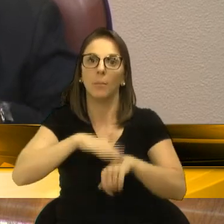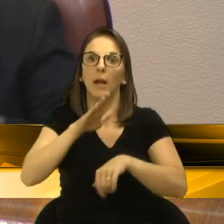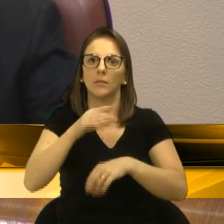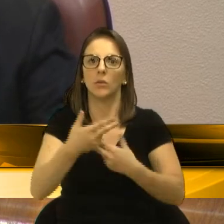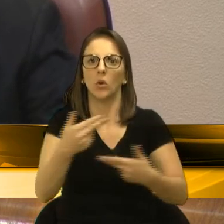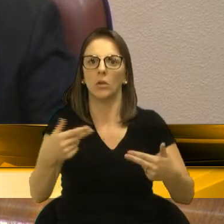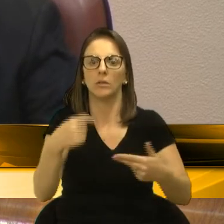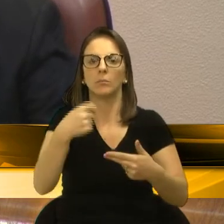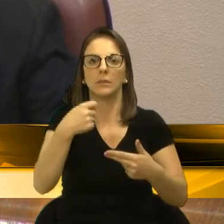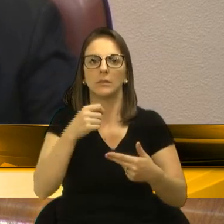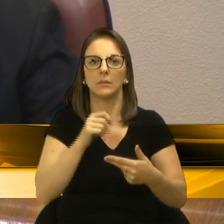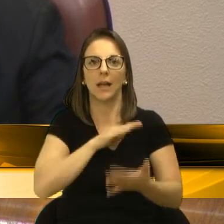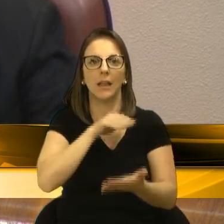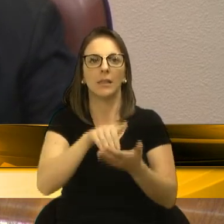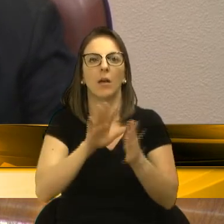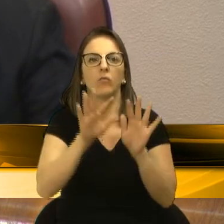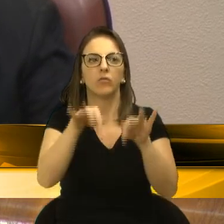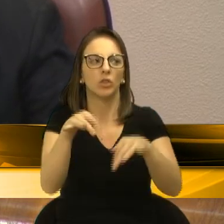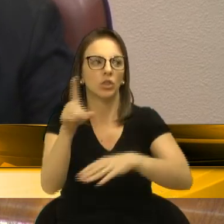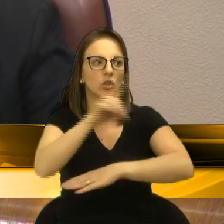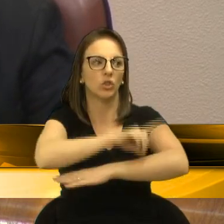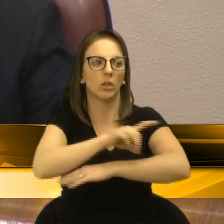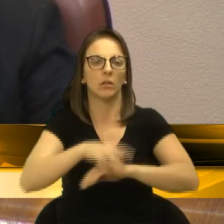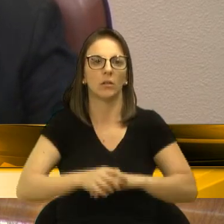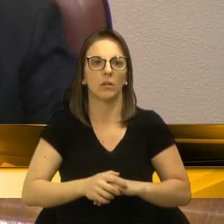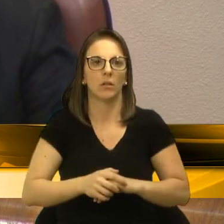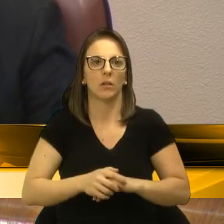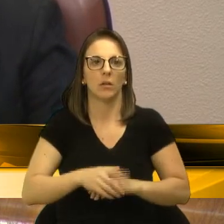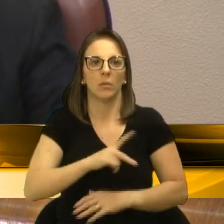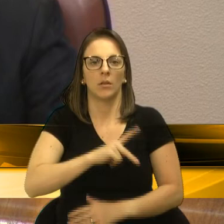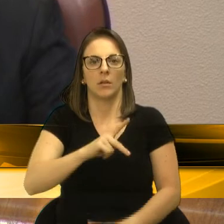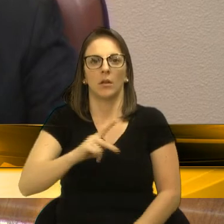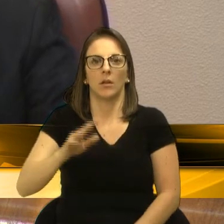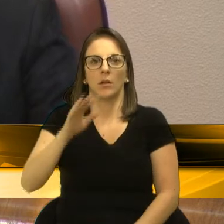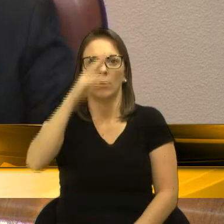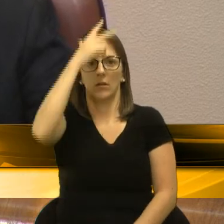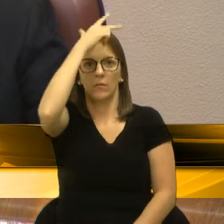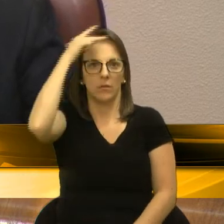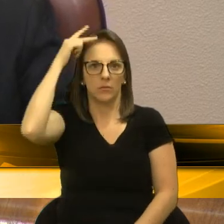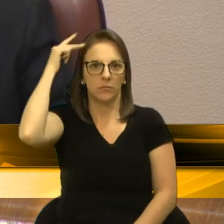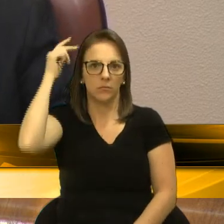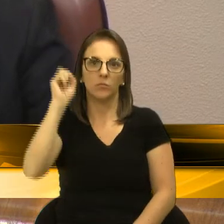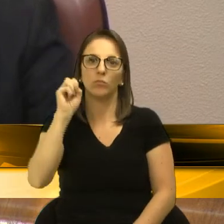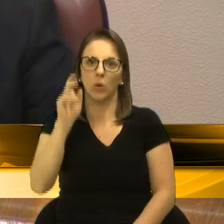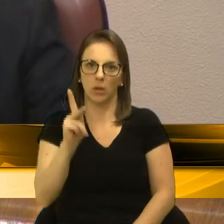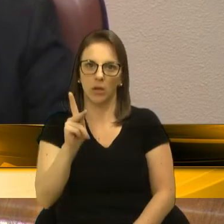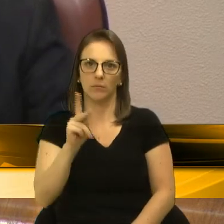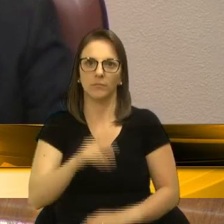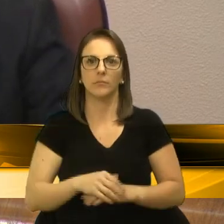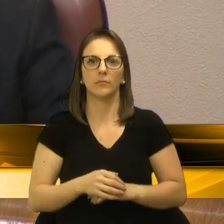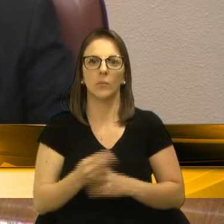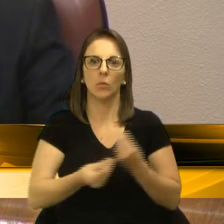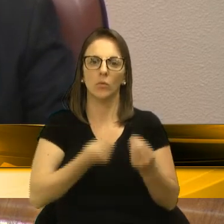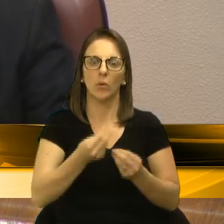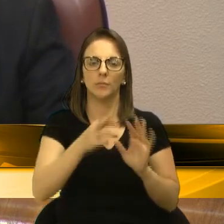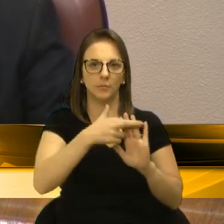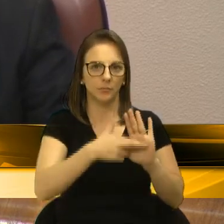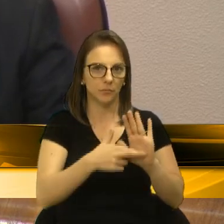a sessão até o final da hora do dia. Presidente Flávio Cassina, PTB, ok. Atendendo ao disposto no artigo